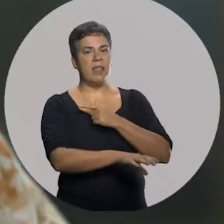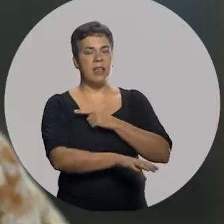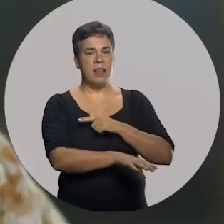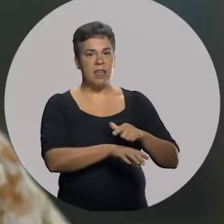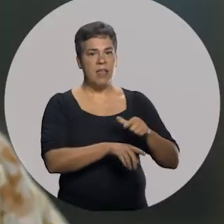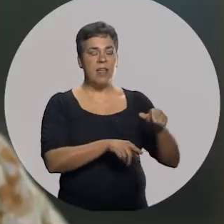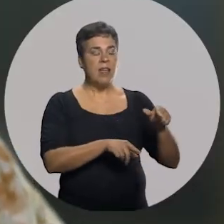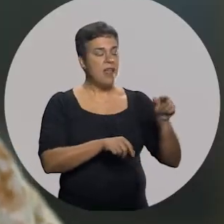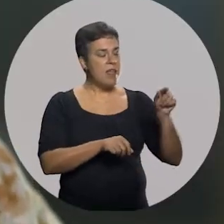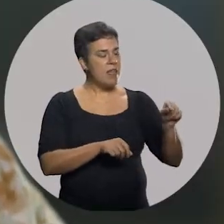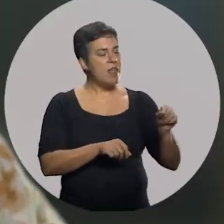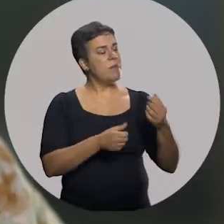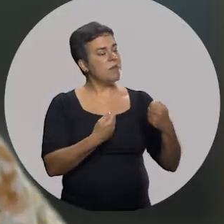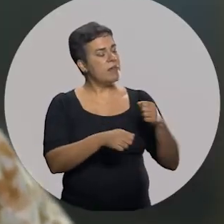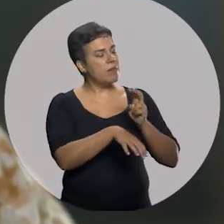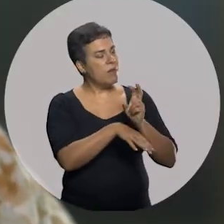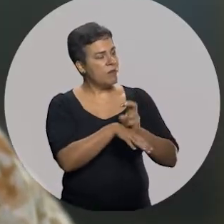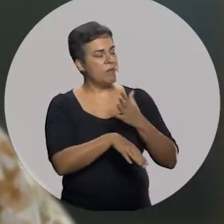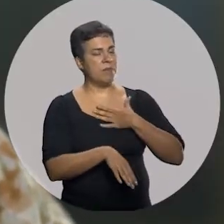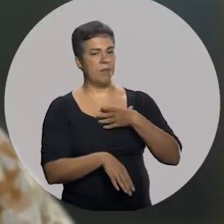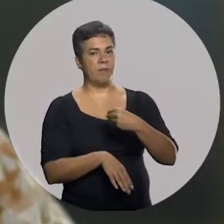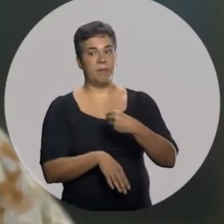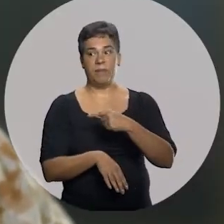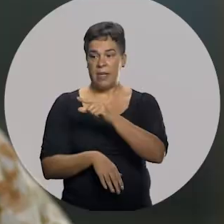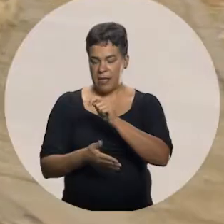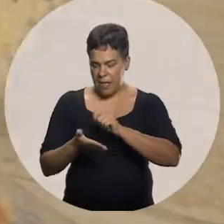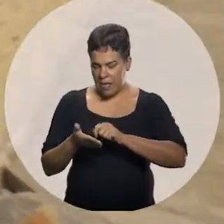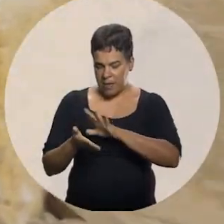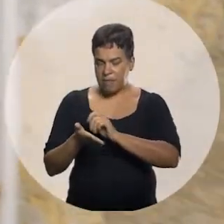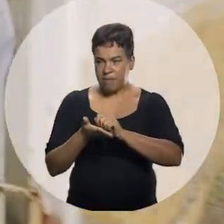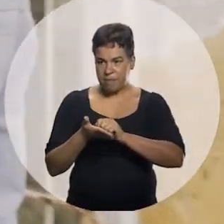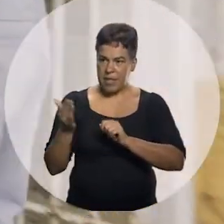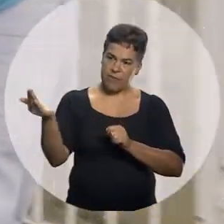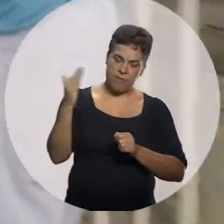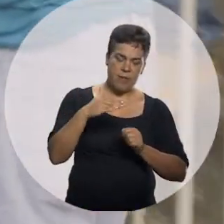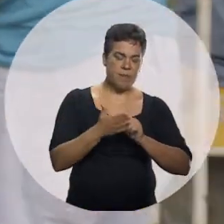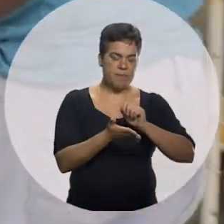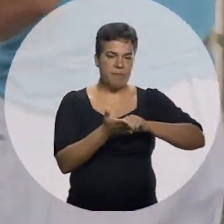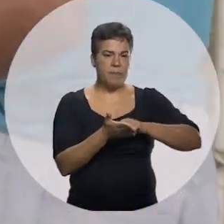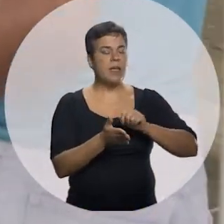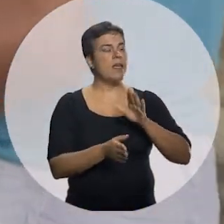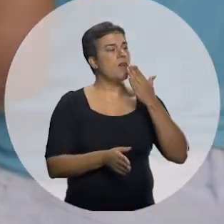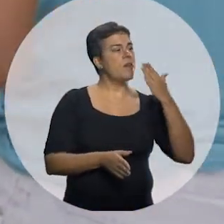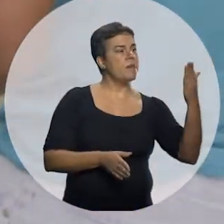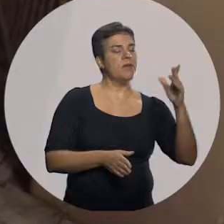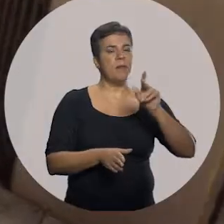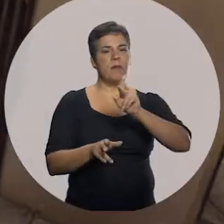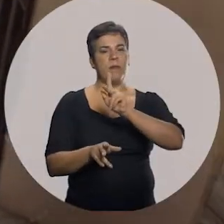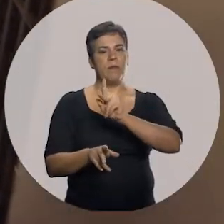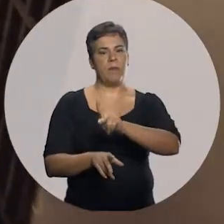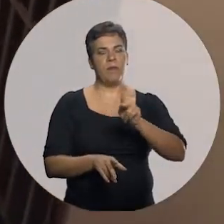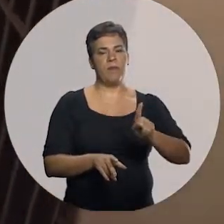tinha um filho especial, que estava precisando de uma vaga para ele estudar. Ela mandou que eu viesse matricular ele, que ela providenciar